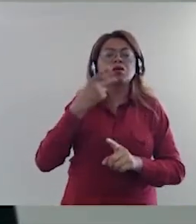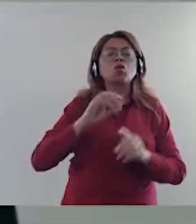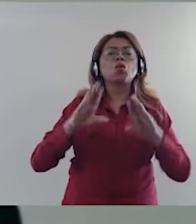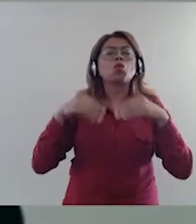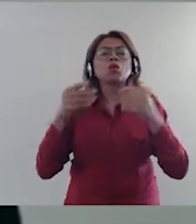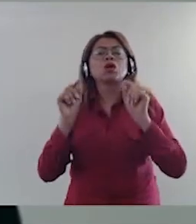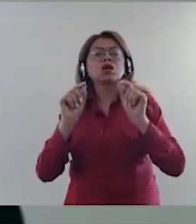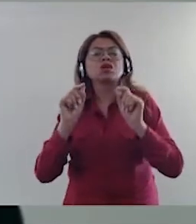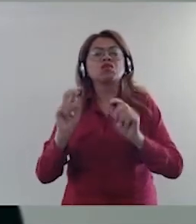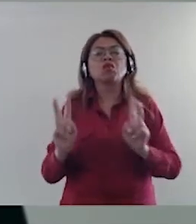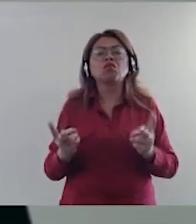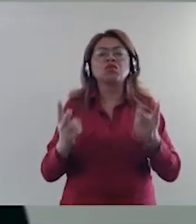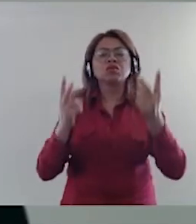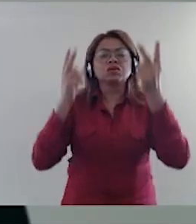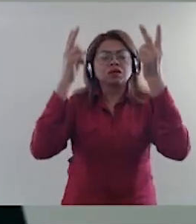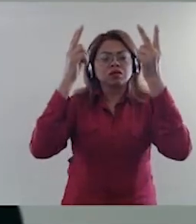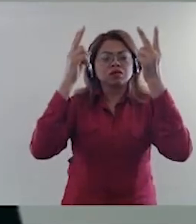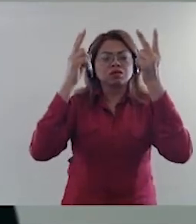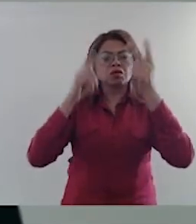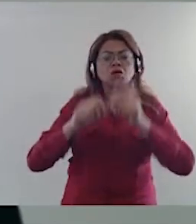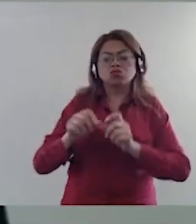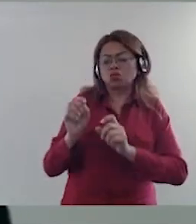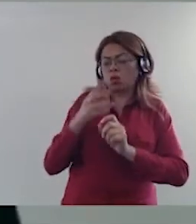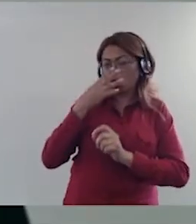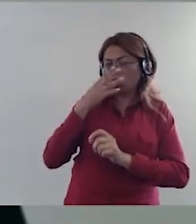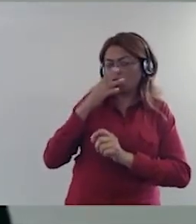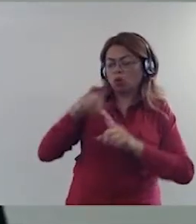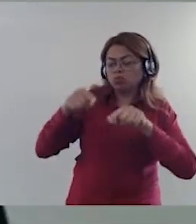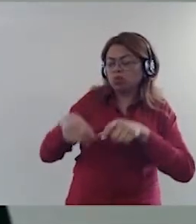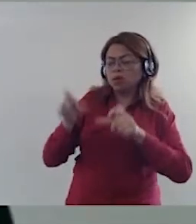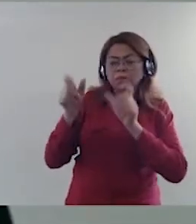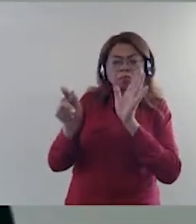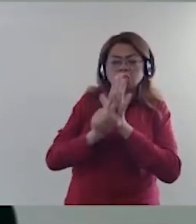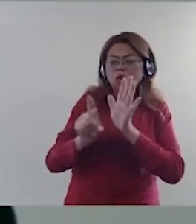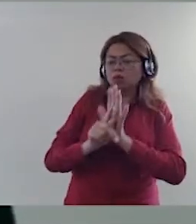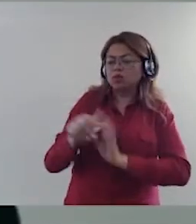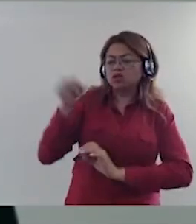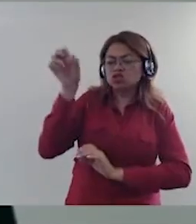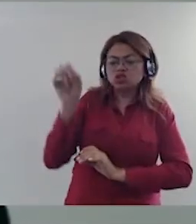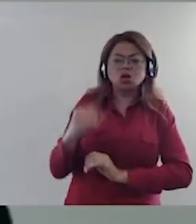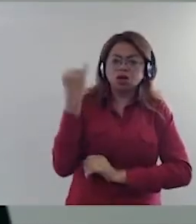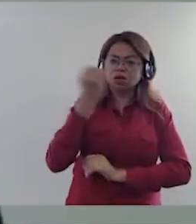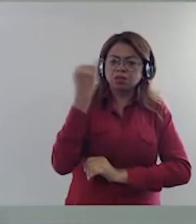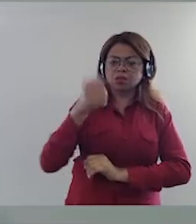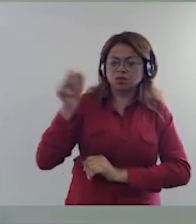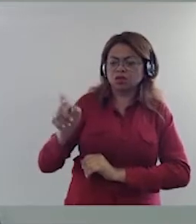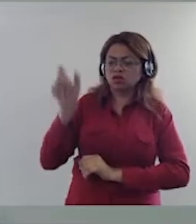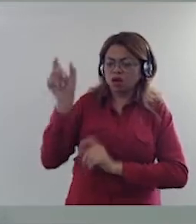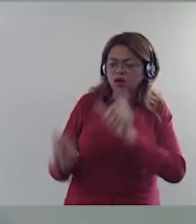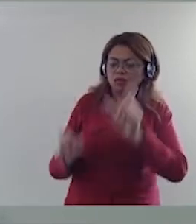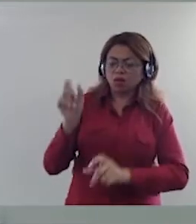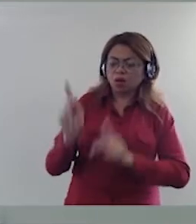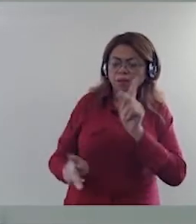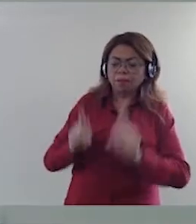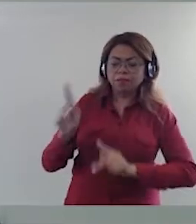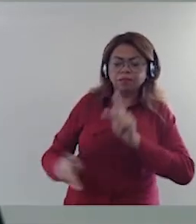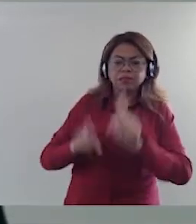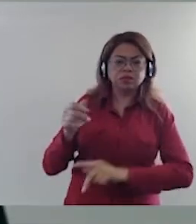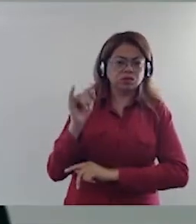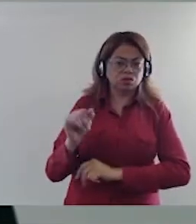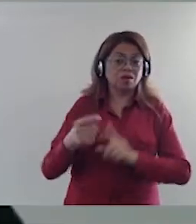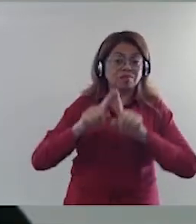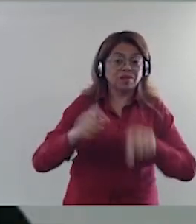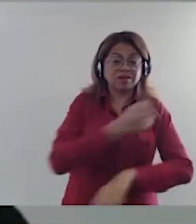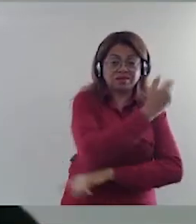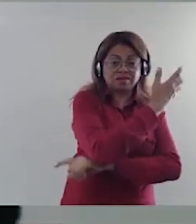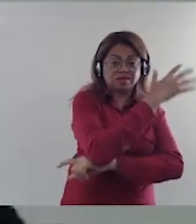pessoa, e degradou a natureza como hostil à pessoa e objeto de conquista e destruição.